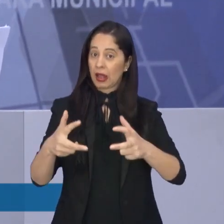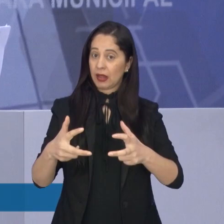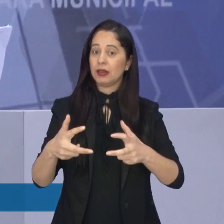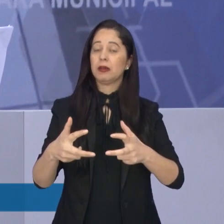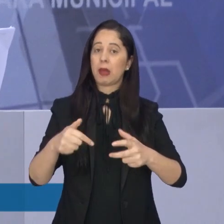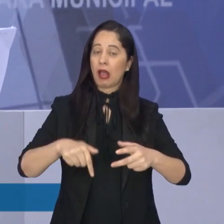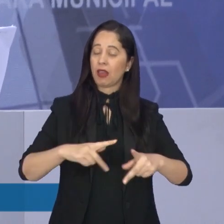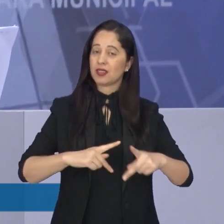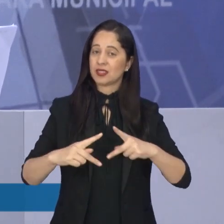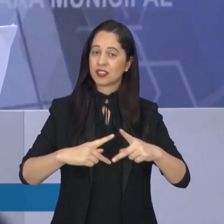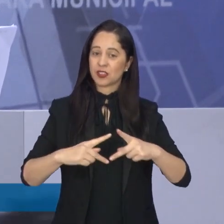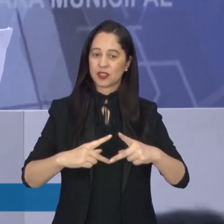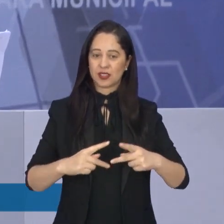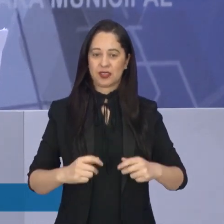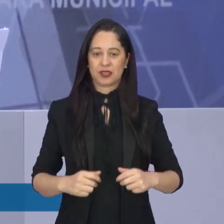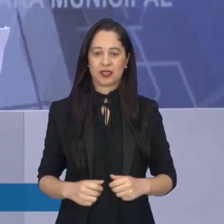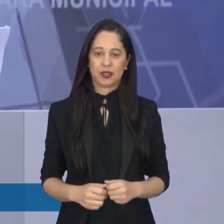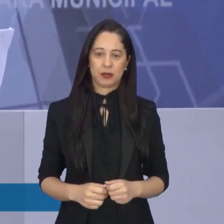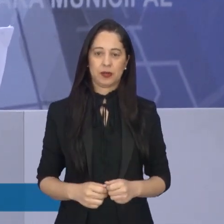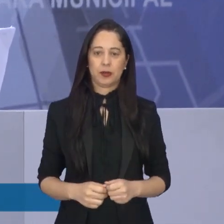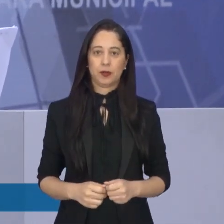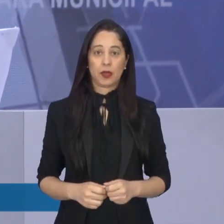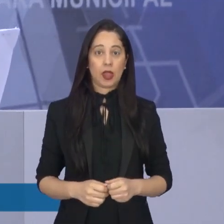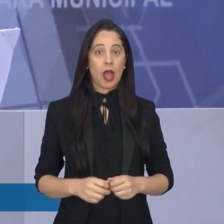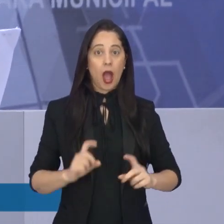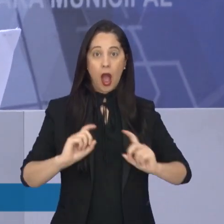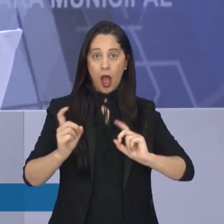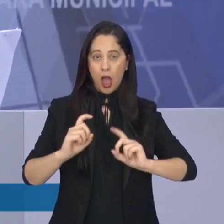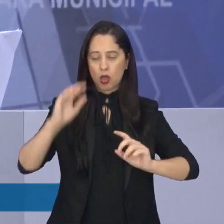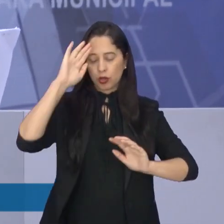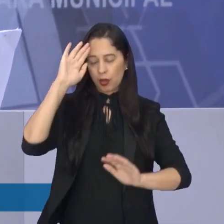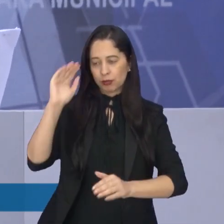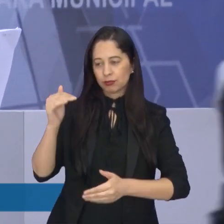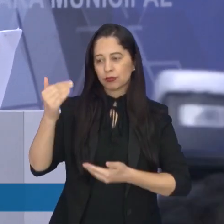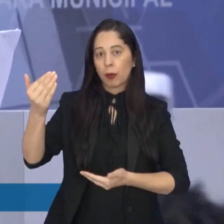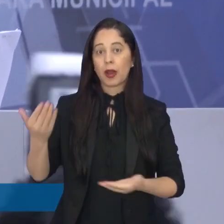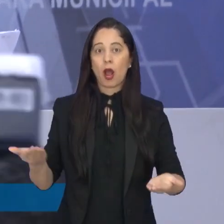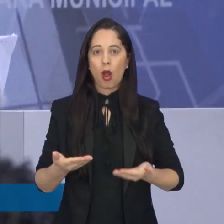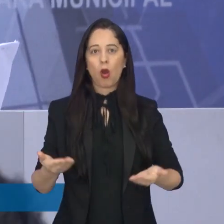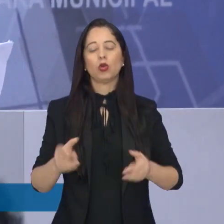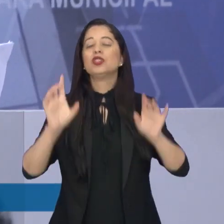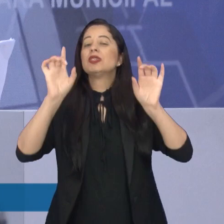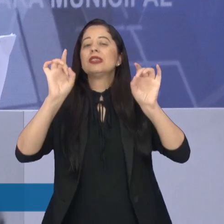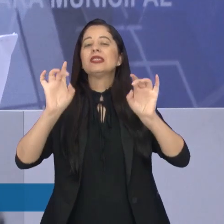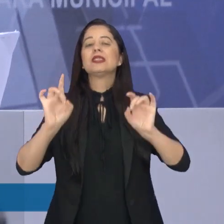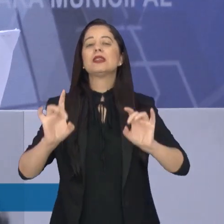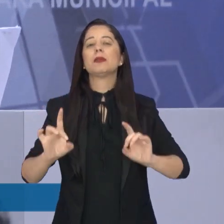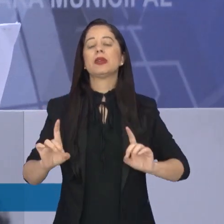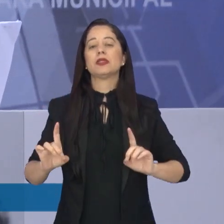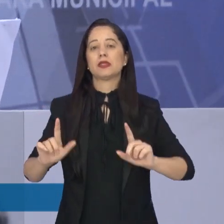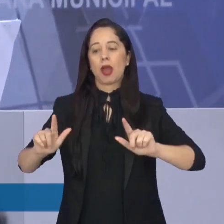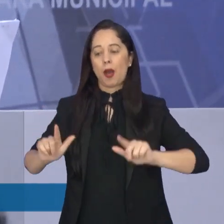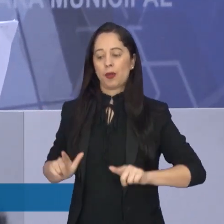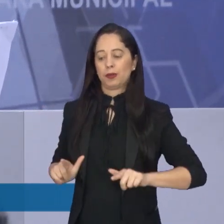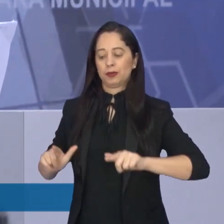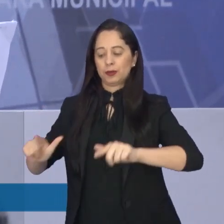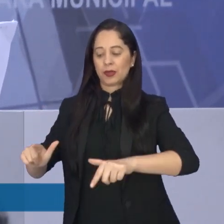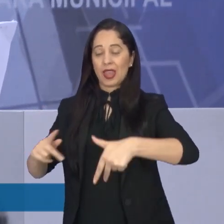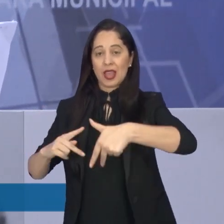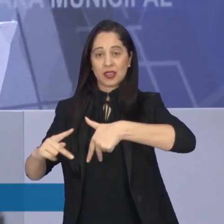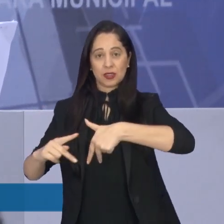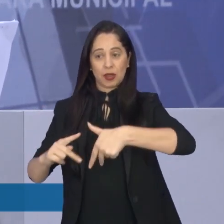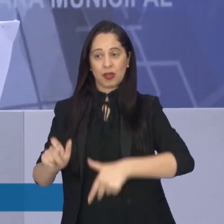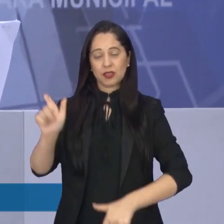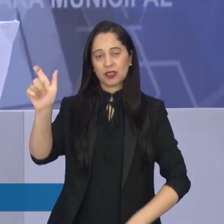Municipal de São José dos Campos. Essa solenidade foi especialmente convocada para a outorga do título de